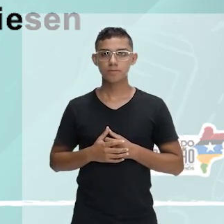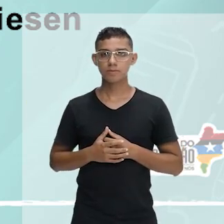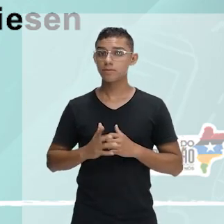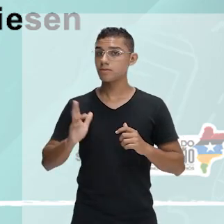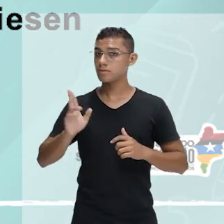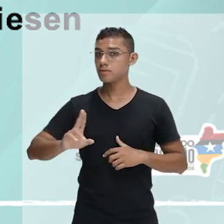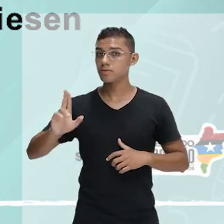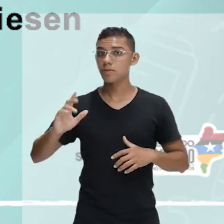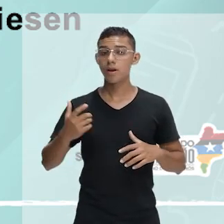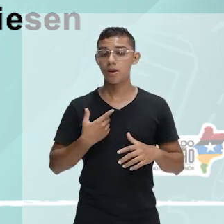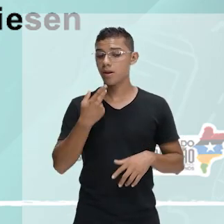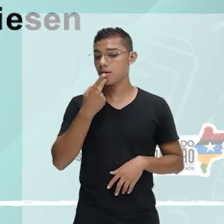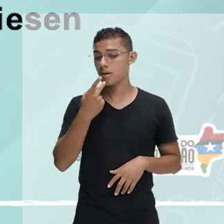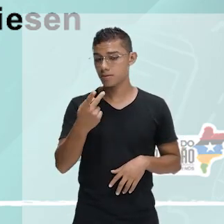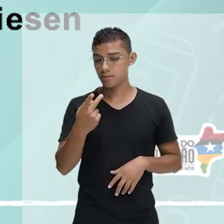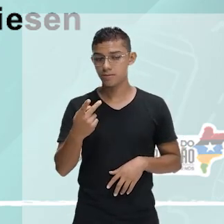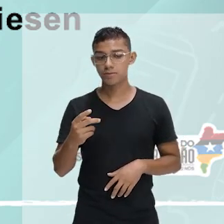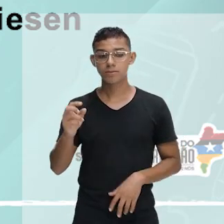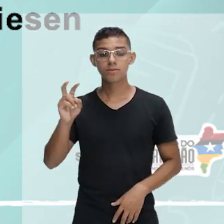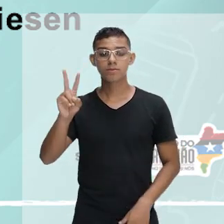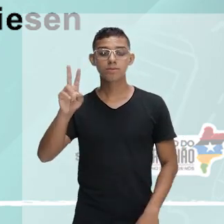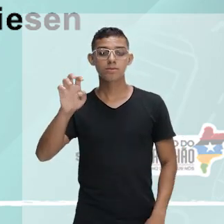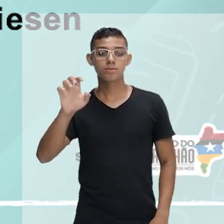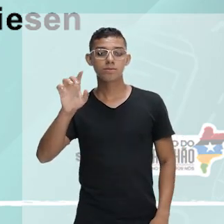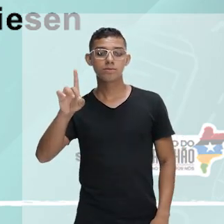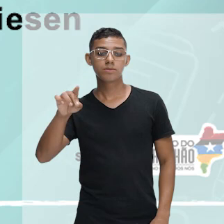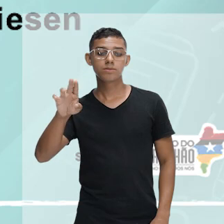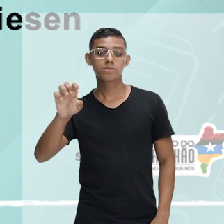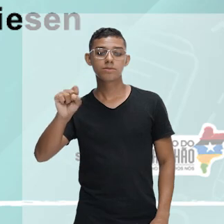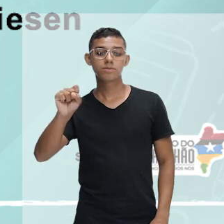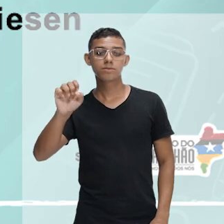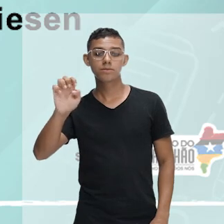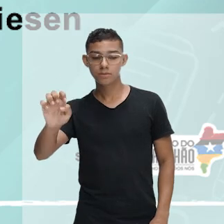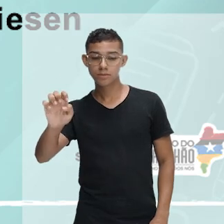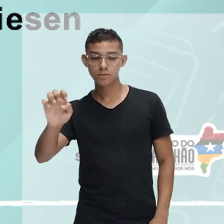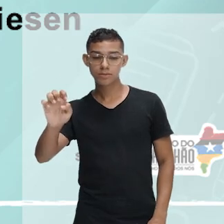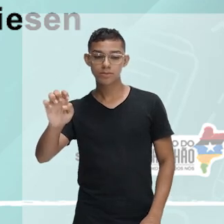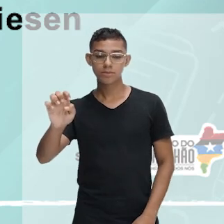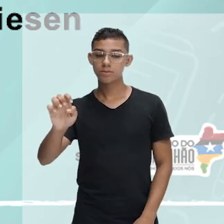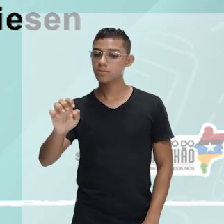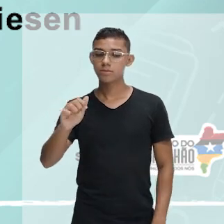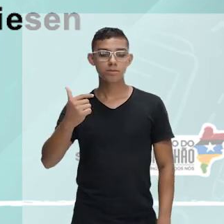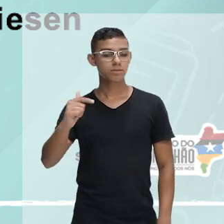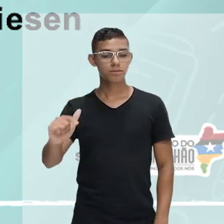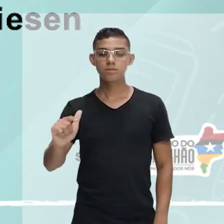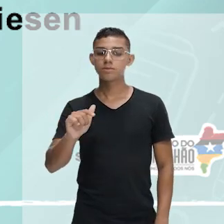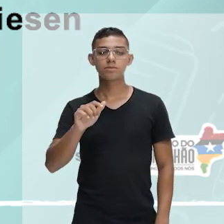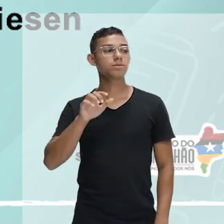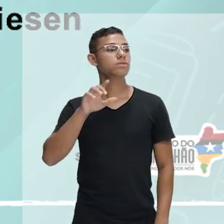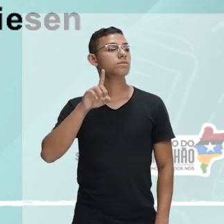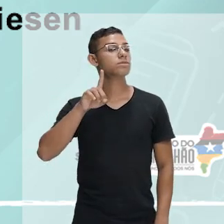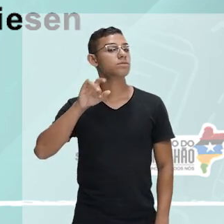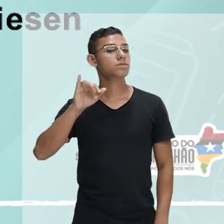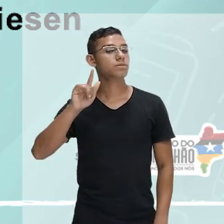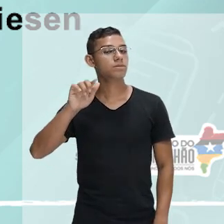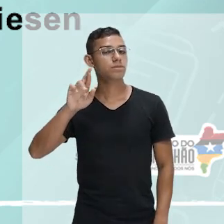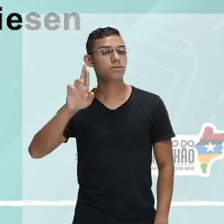Embora a minha pronúncia vendiesse, é só um S que eu utilizo. Não tem dígrafo